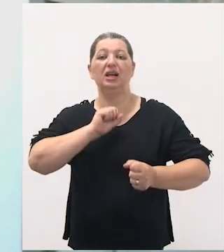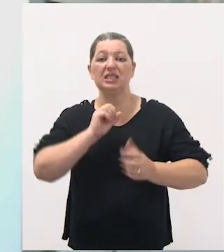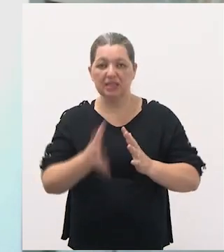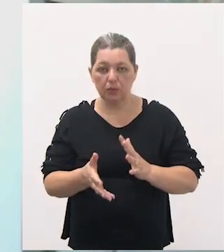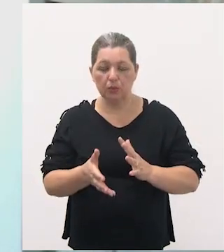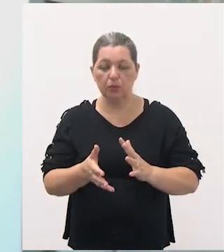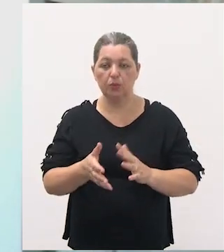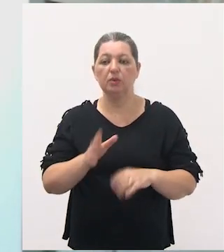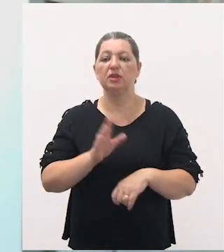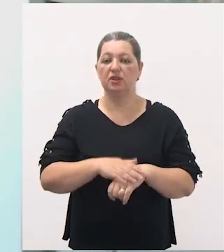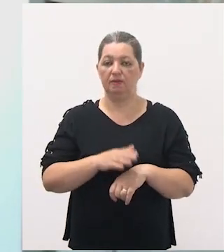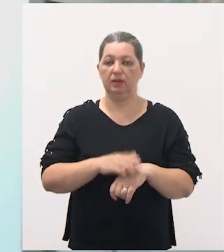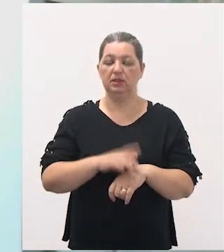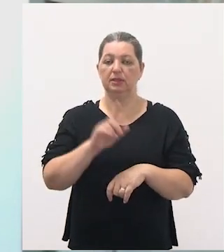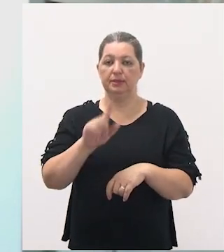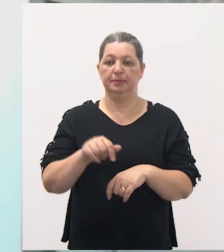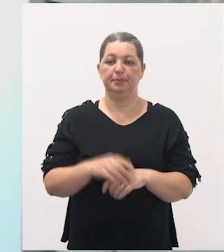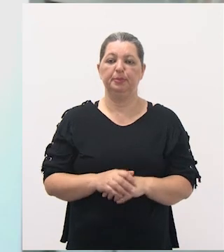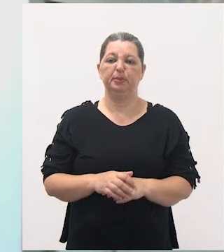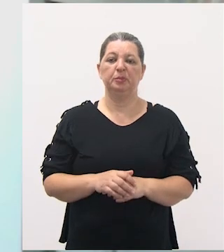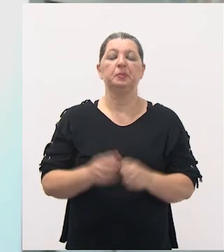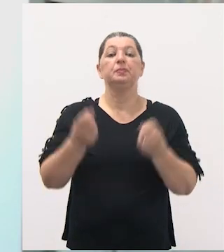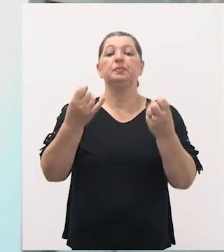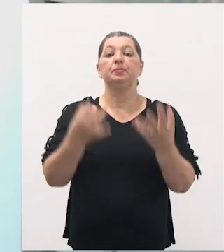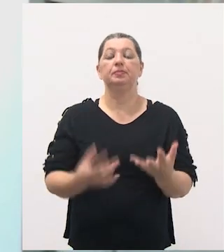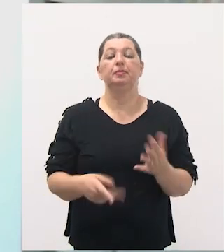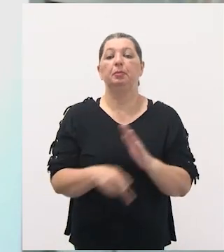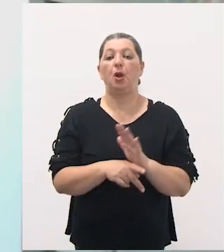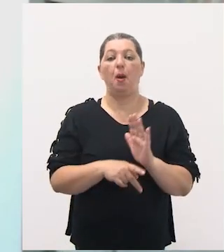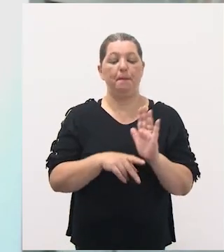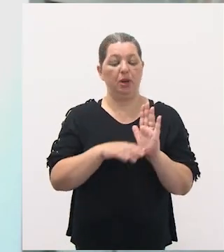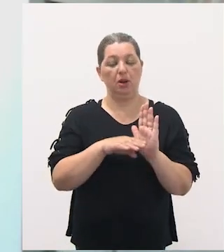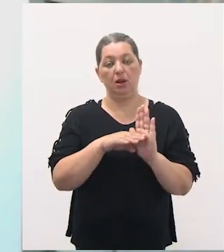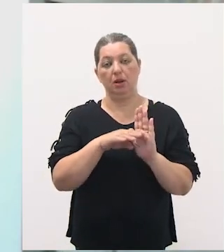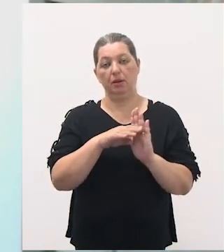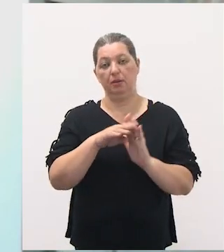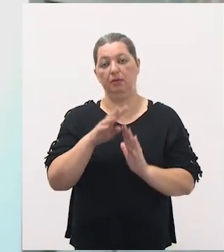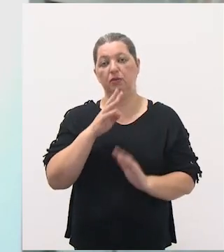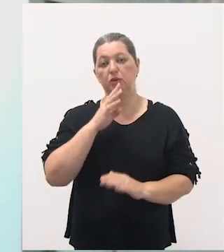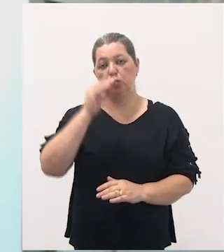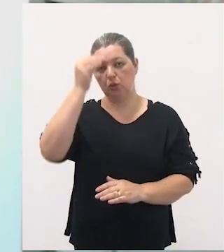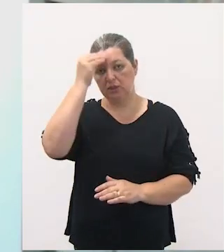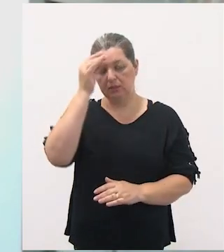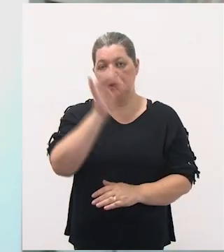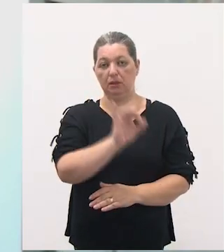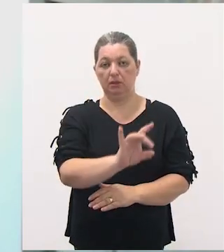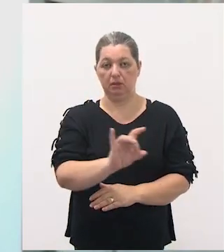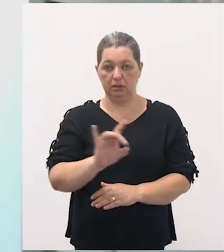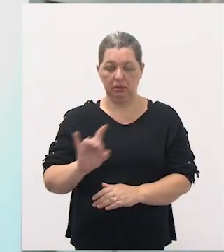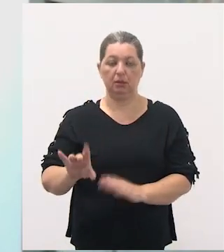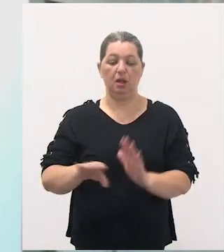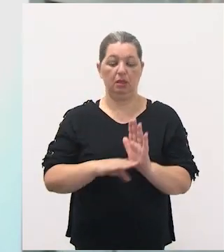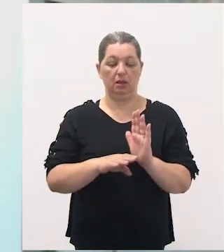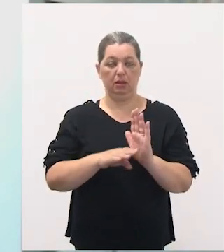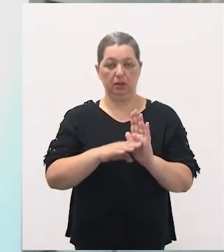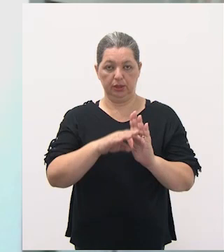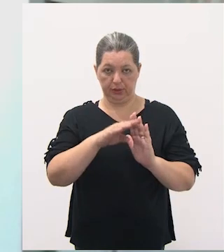esse verbo que determina esses níveis de conhecimento aí que a gente tem em cada um dos níveis de